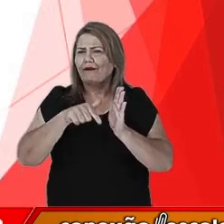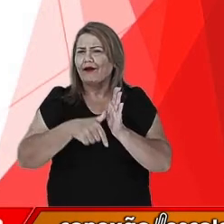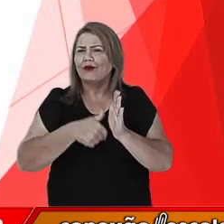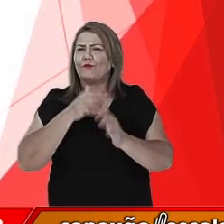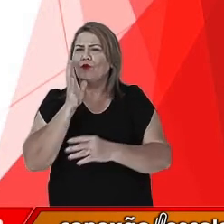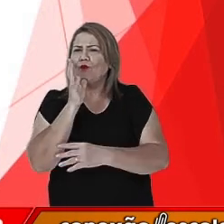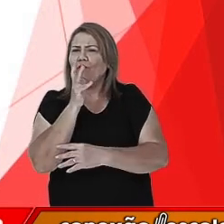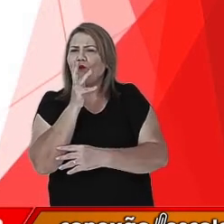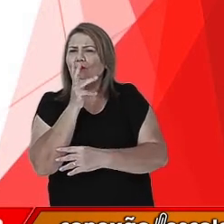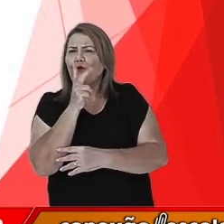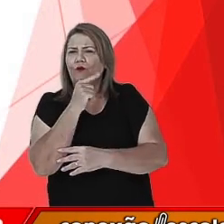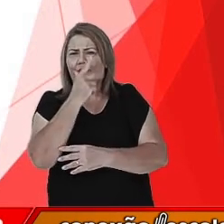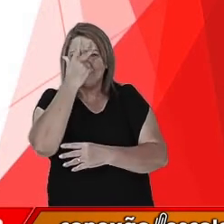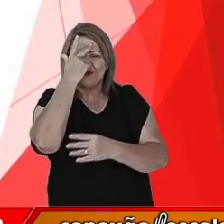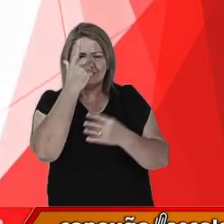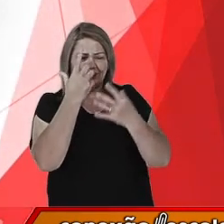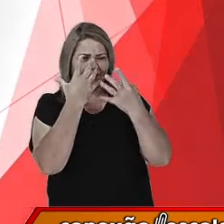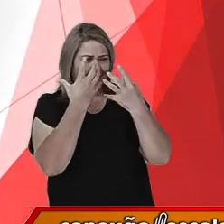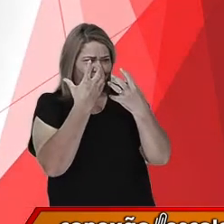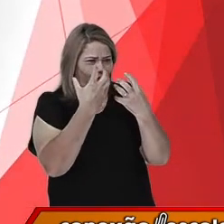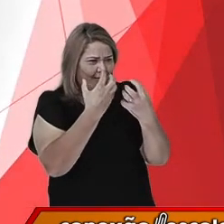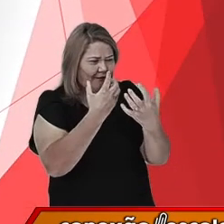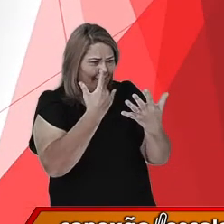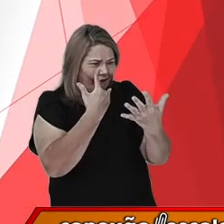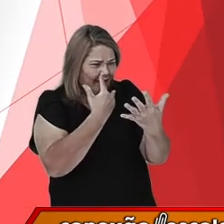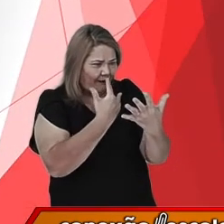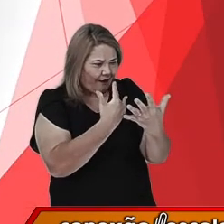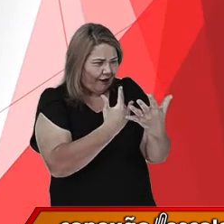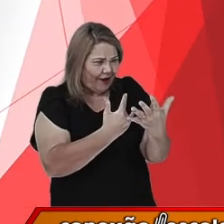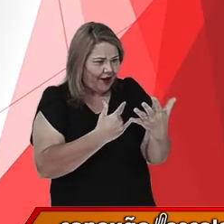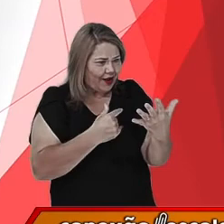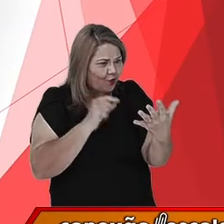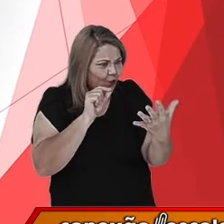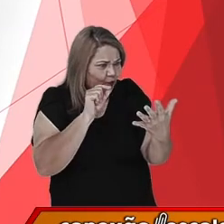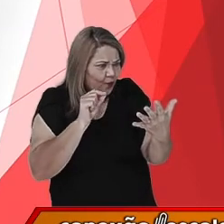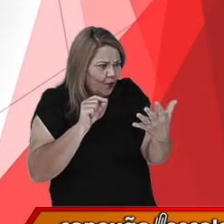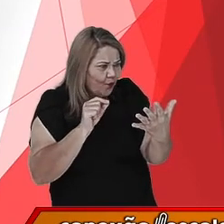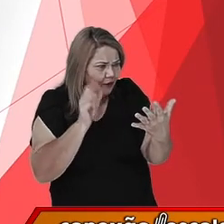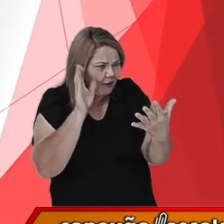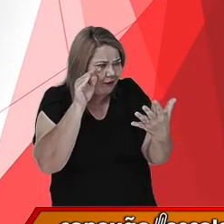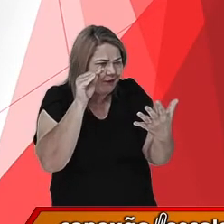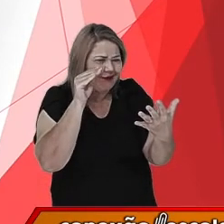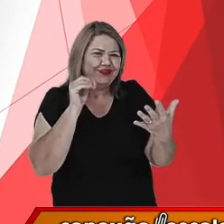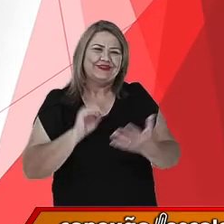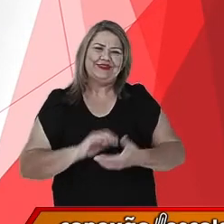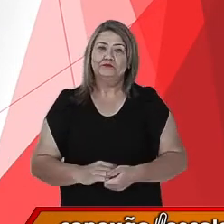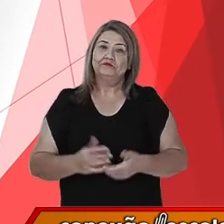fazendo com que o leitor sinta-se cada vez mais atraído. Bem,